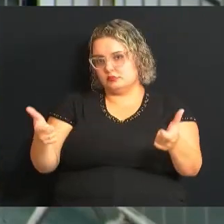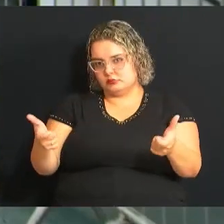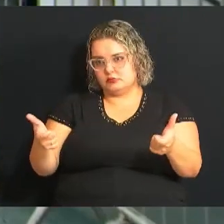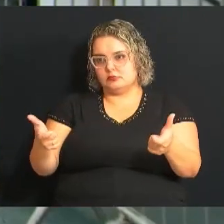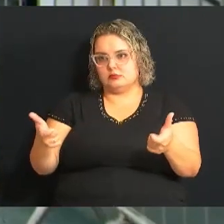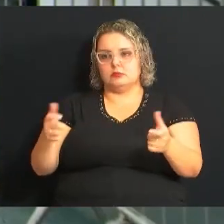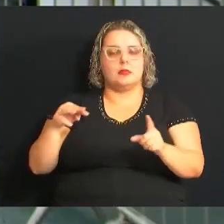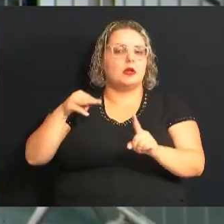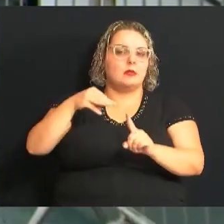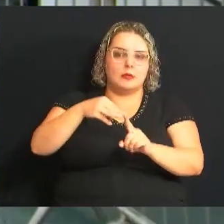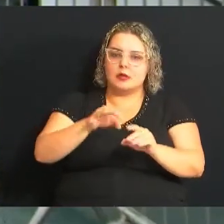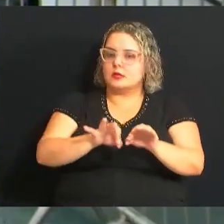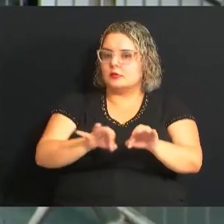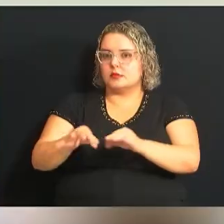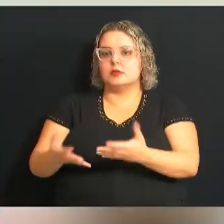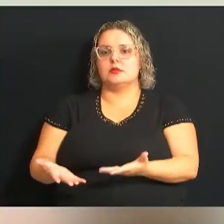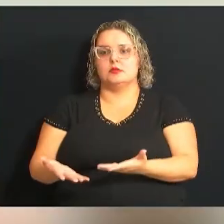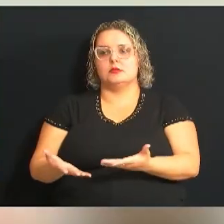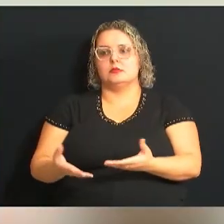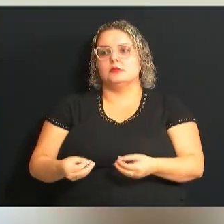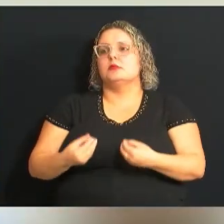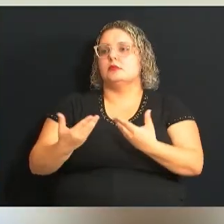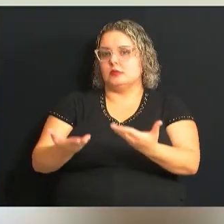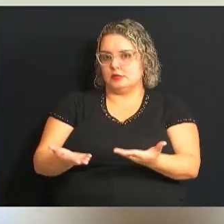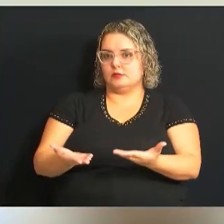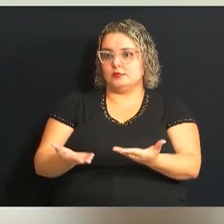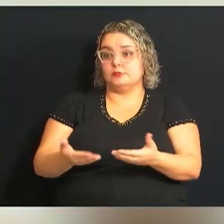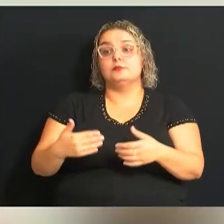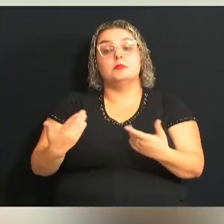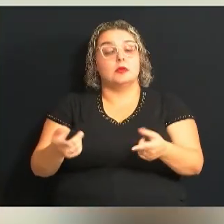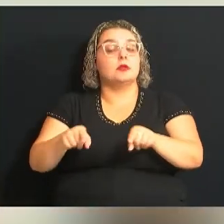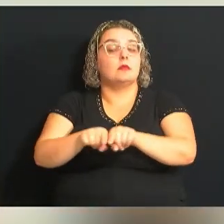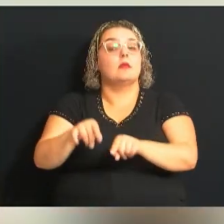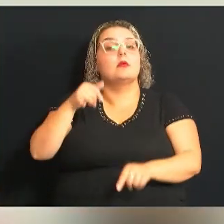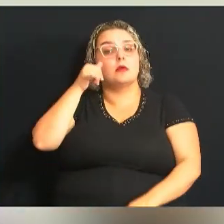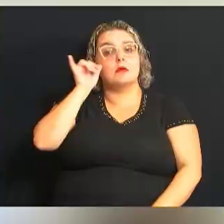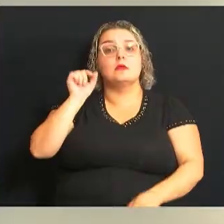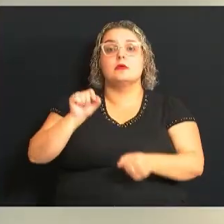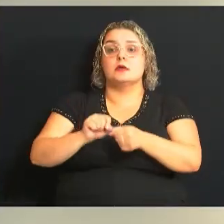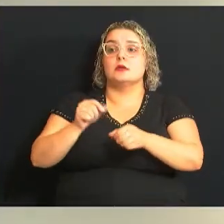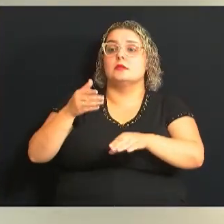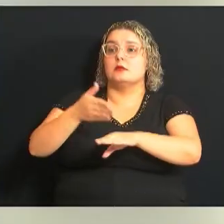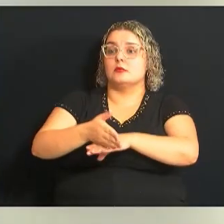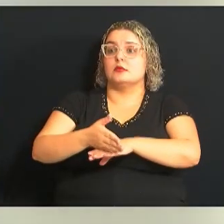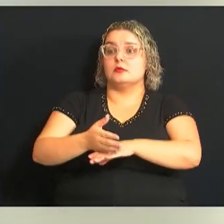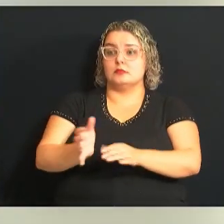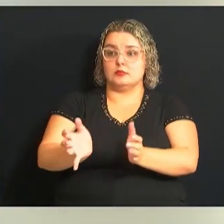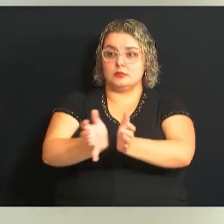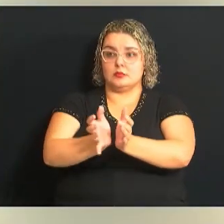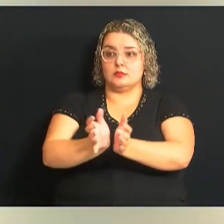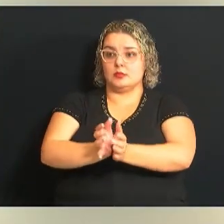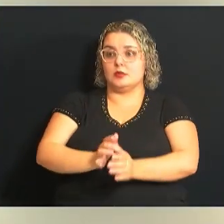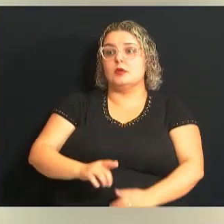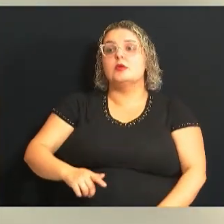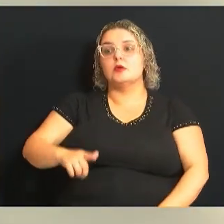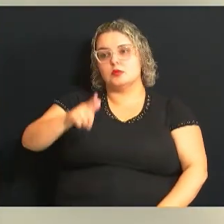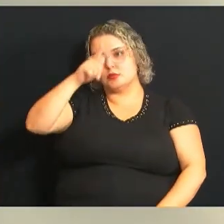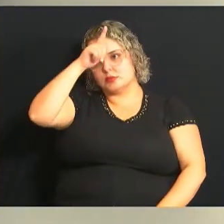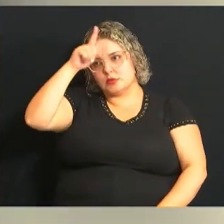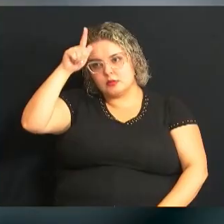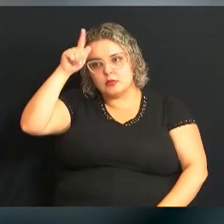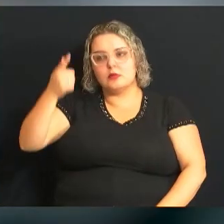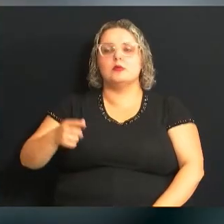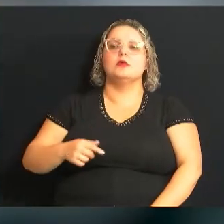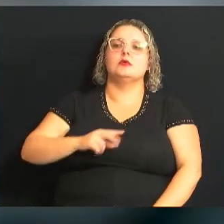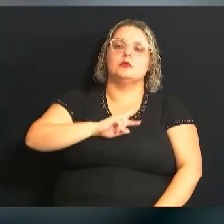metas, projetos que ali estavam estabelecidos. Além de Paulo Búfalo, fizeram parte do colegiado Luiz Rossini, Gustavo Peta, Marrom